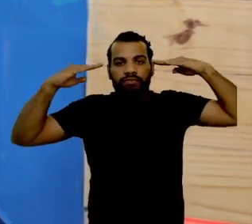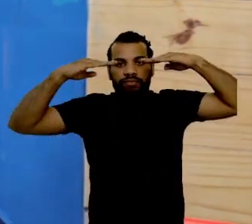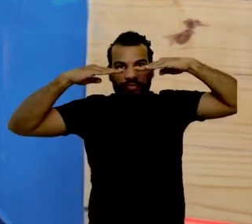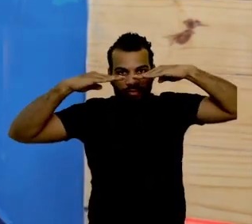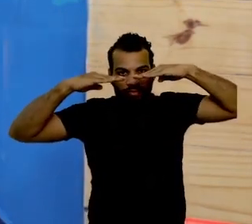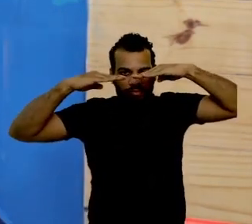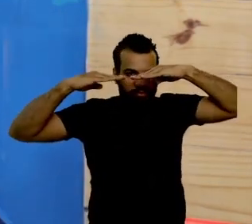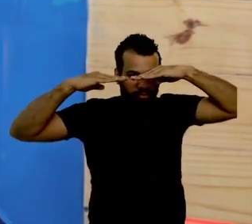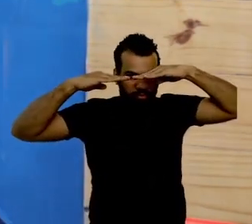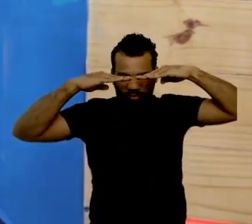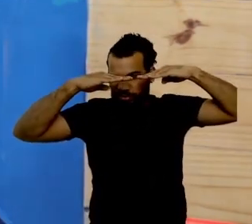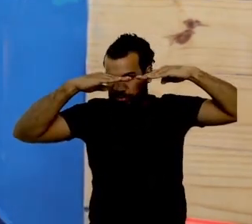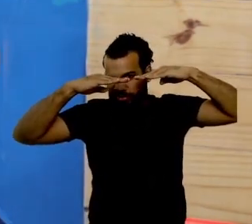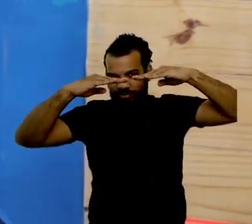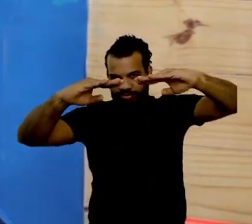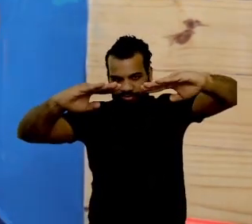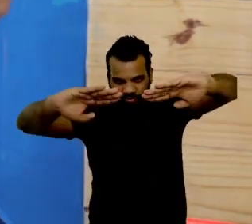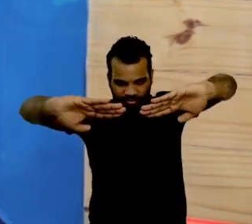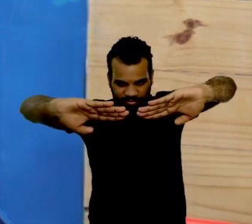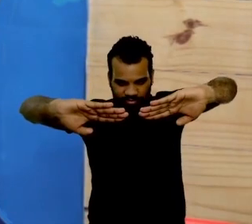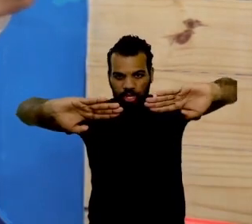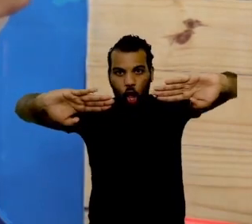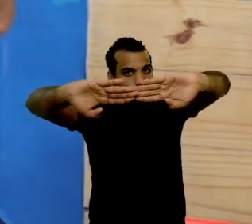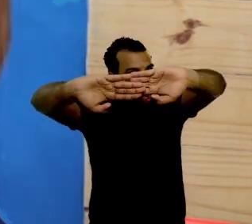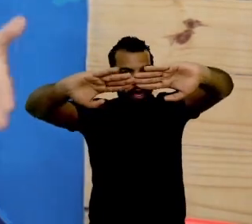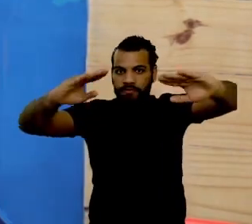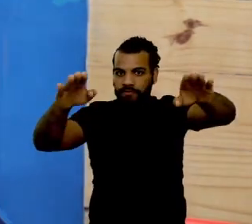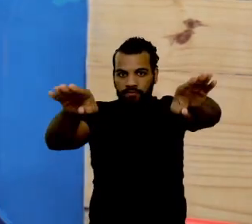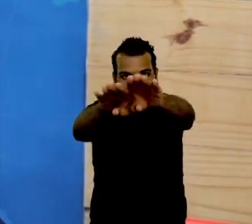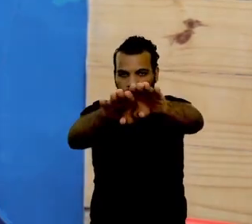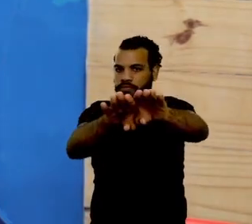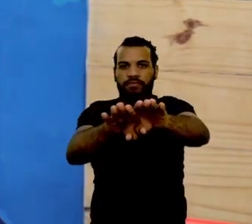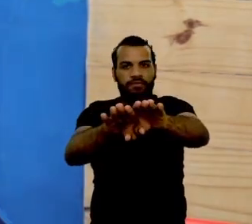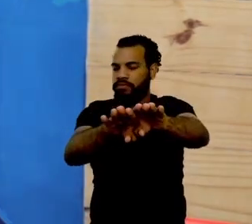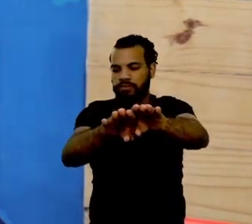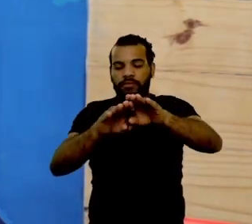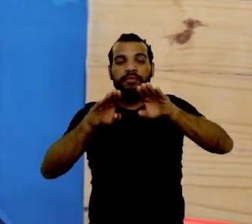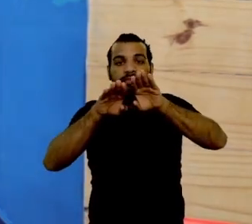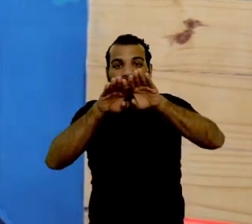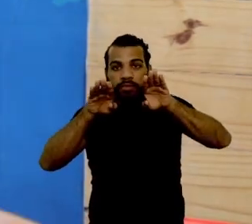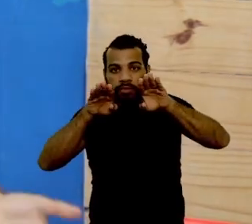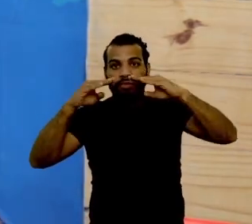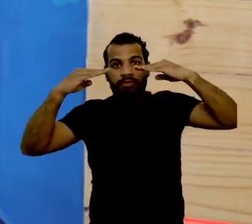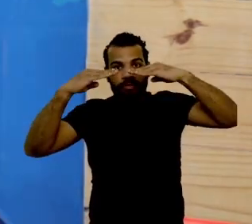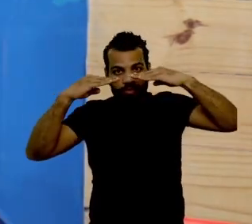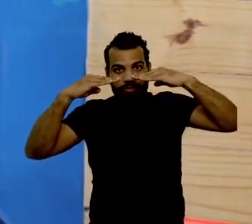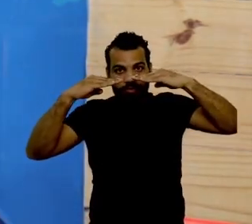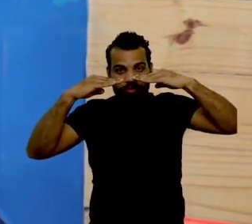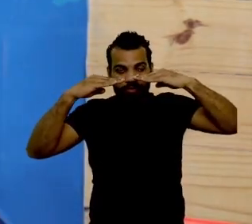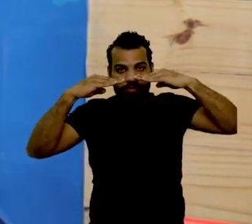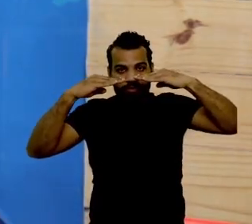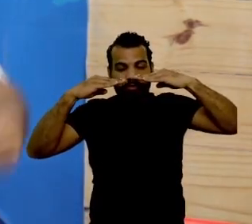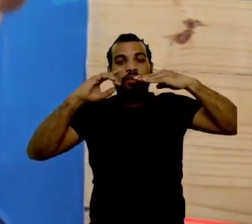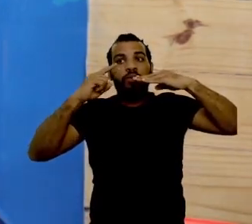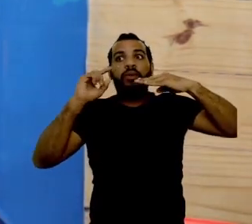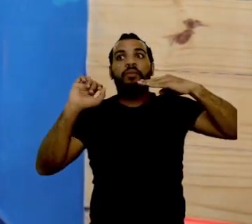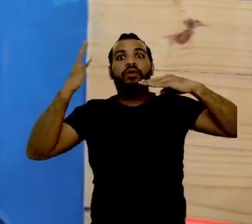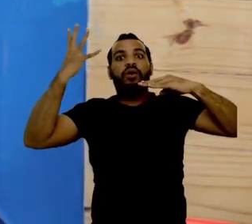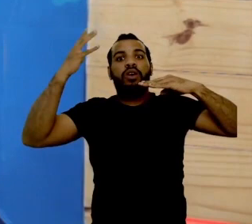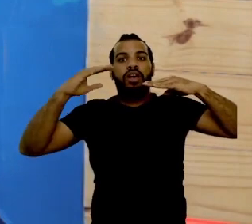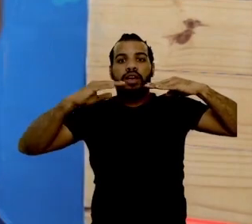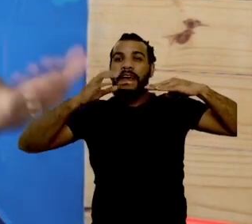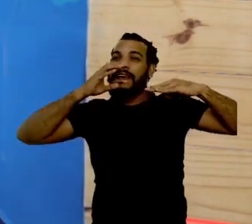entre eles? Eles já são colocados com espaço entre eles, prevendo que fenômeno? A dilatação, porque em dia